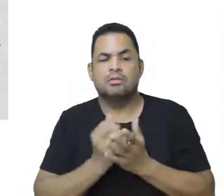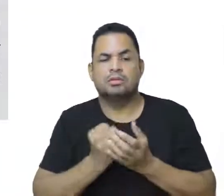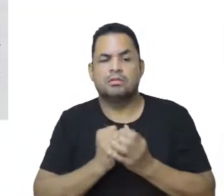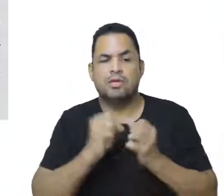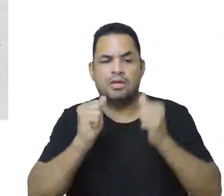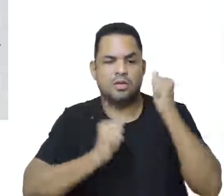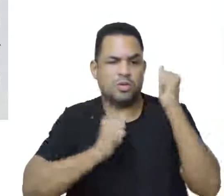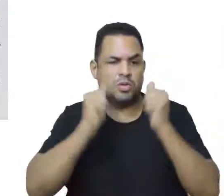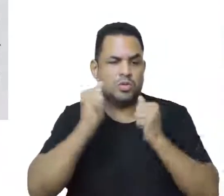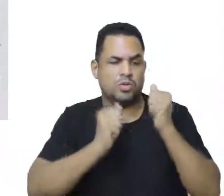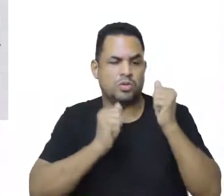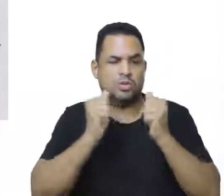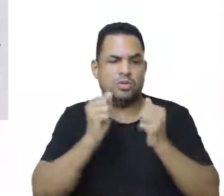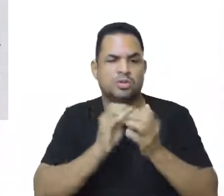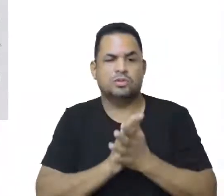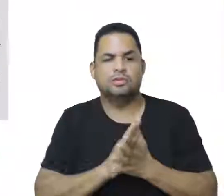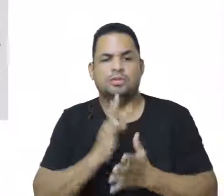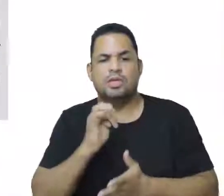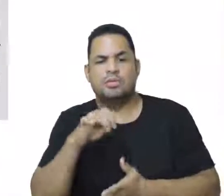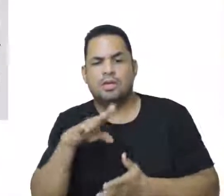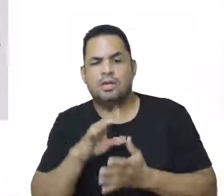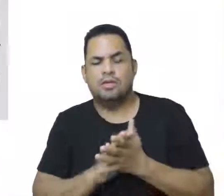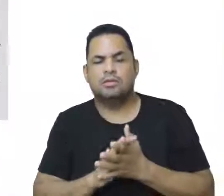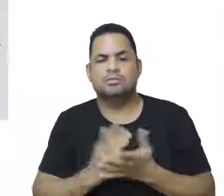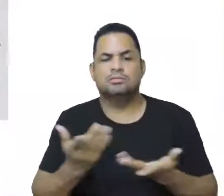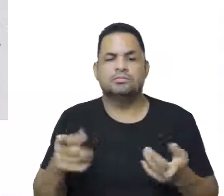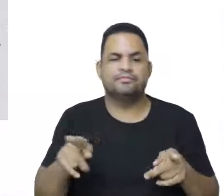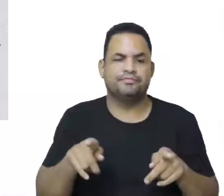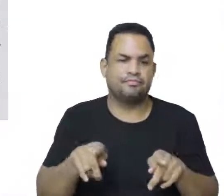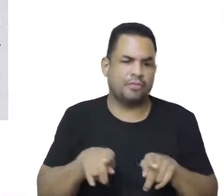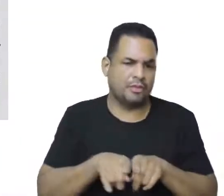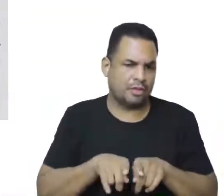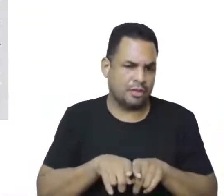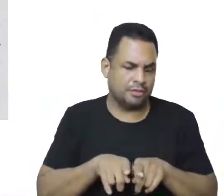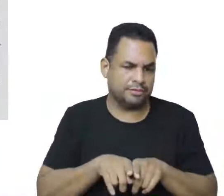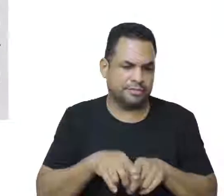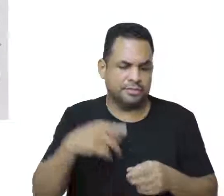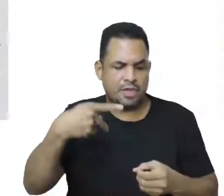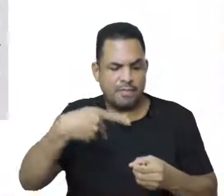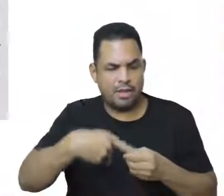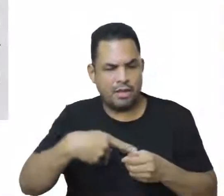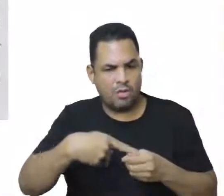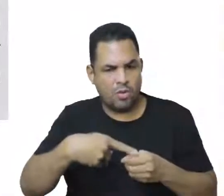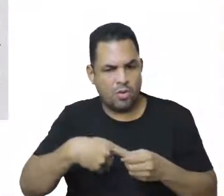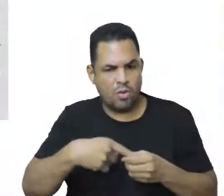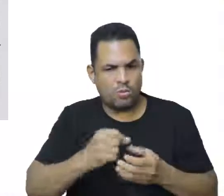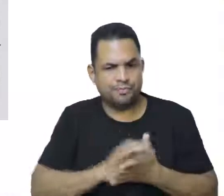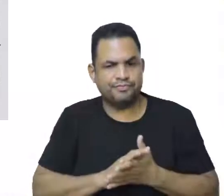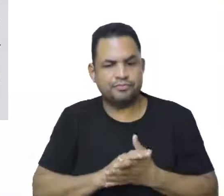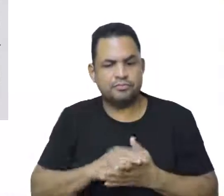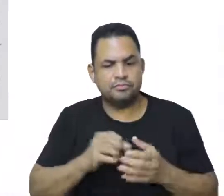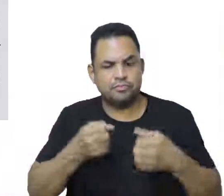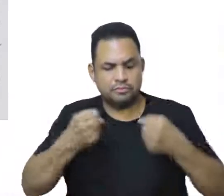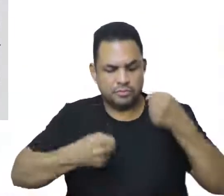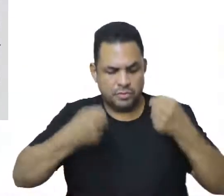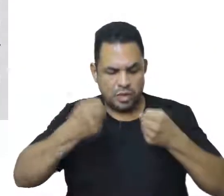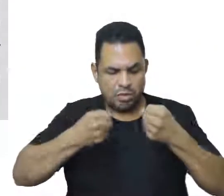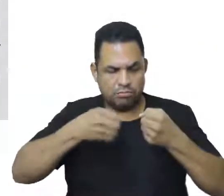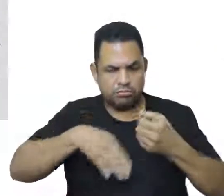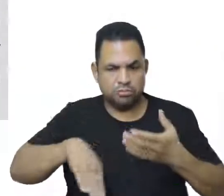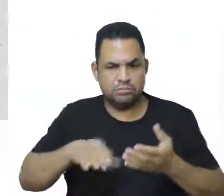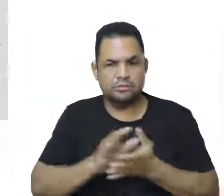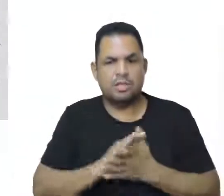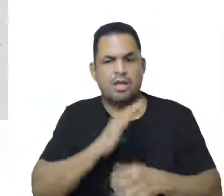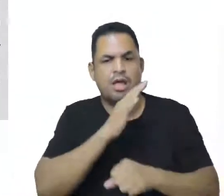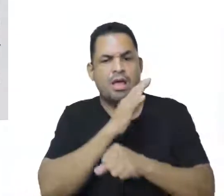que produz energia com gás, com carvão mineral, com petróleo. Veículo e a acidez da água